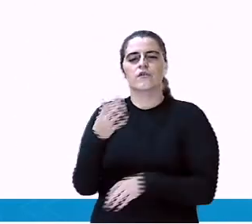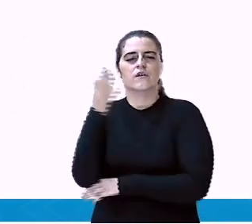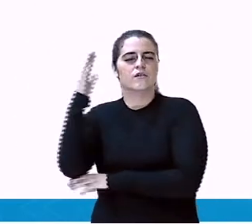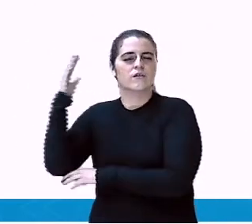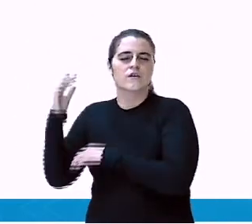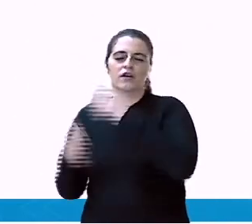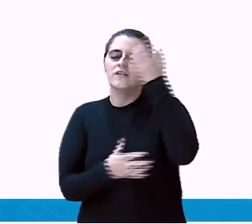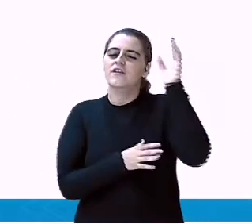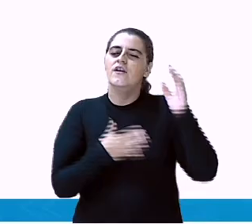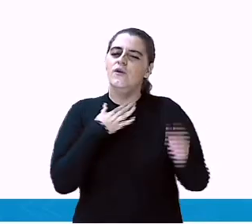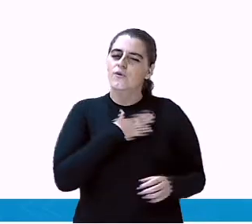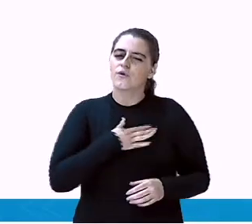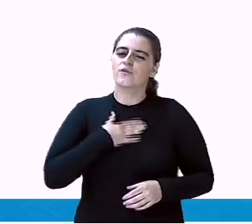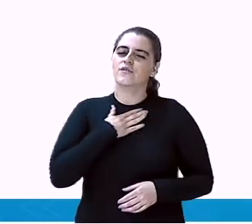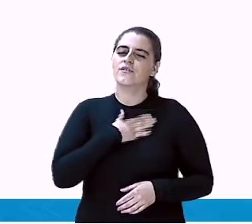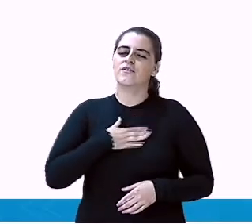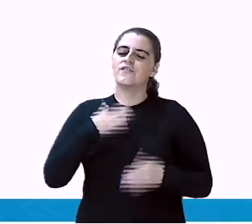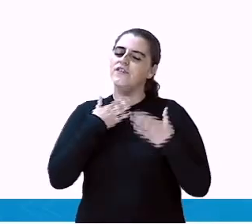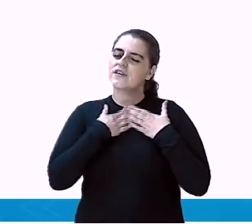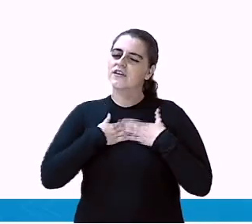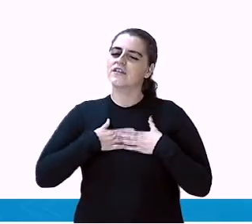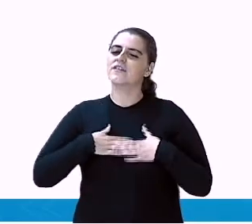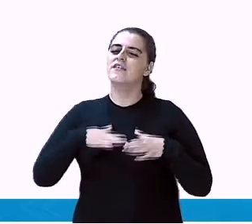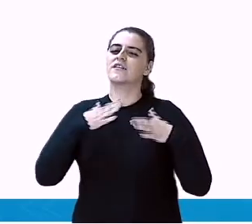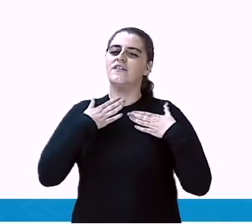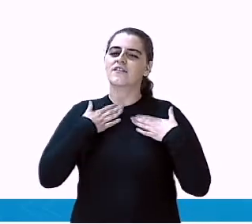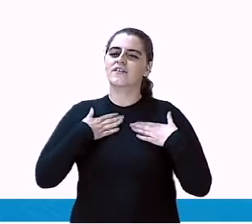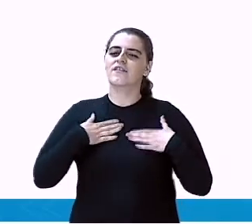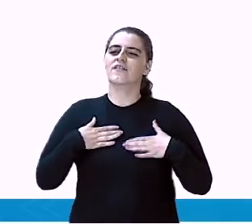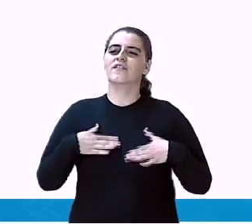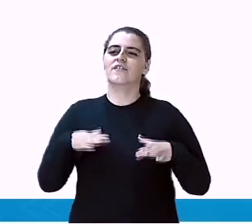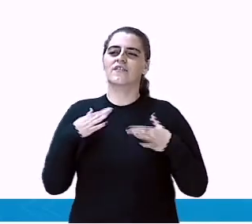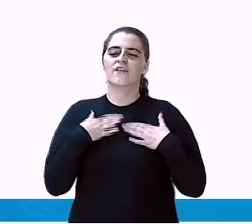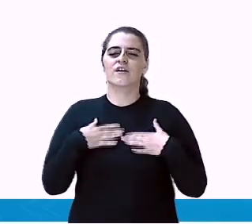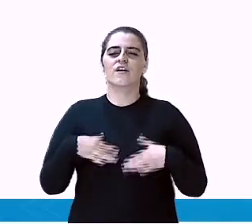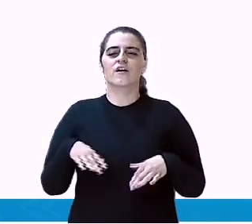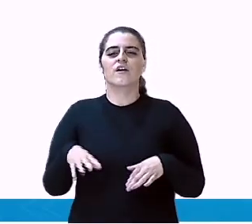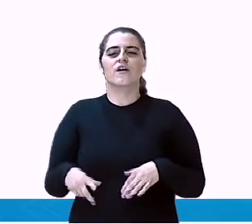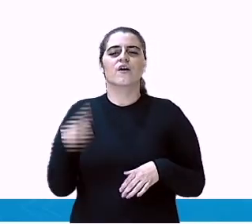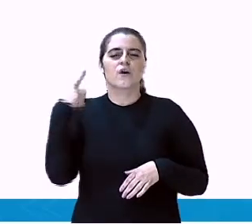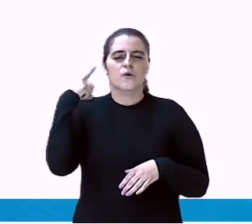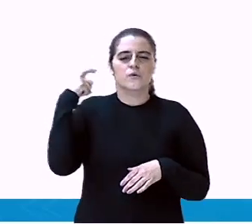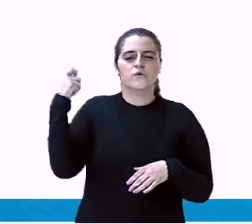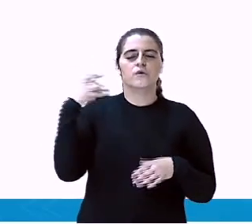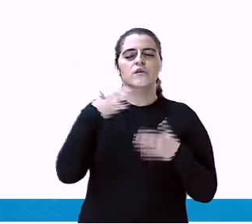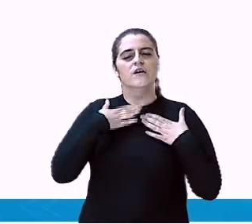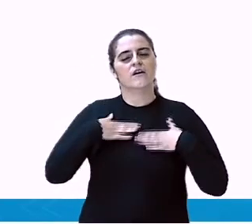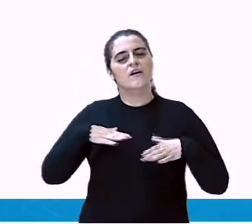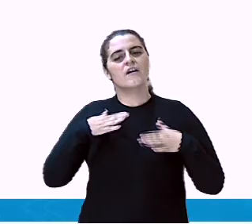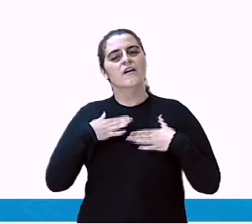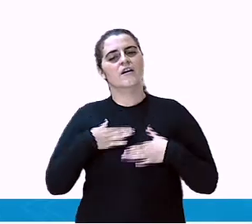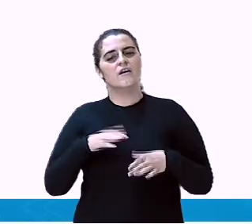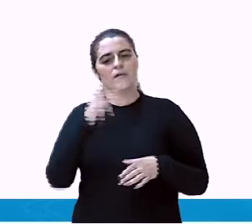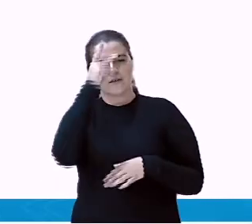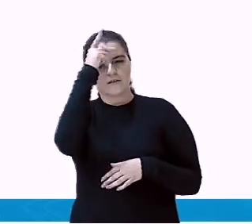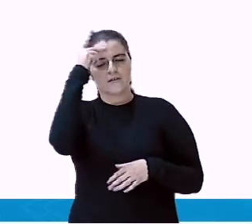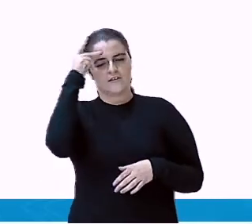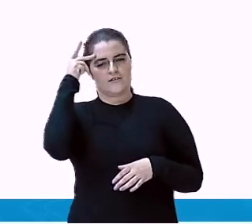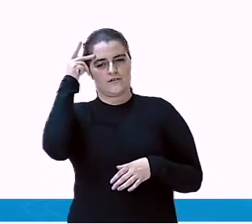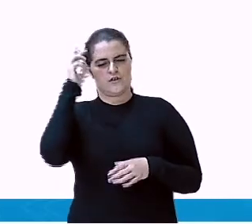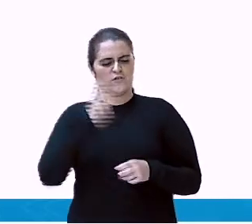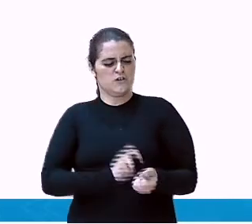que a gente fica bem, a gente fica tranquilo, né? É um som que ajuda, acalma muitas vezes. Às vezes você